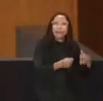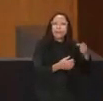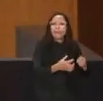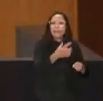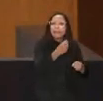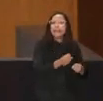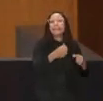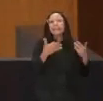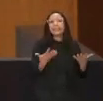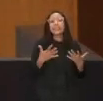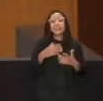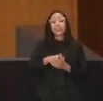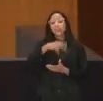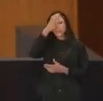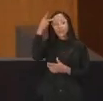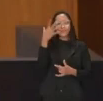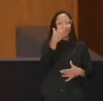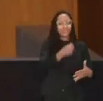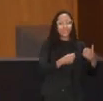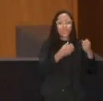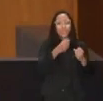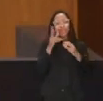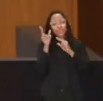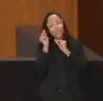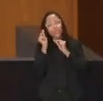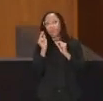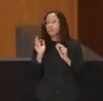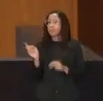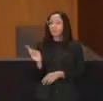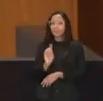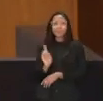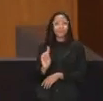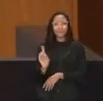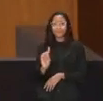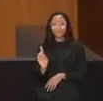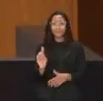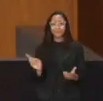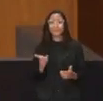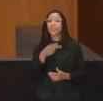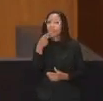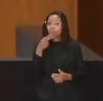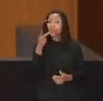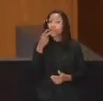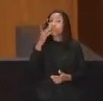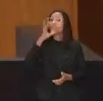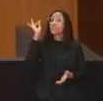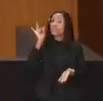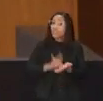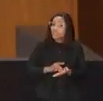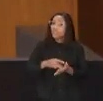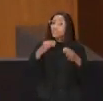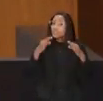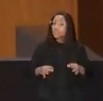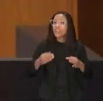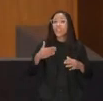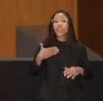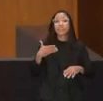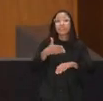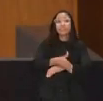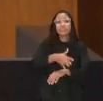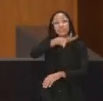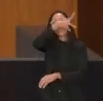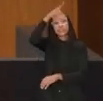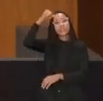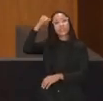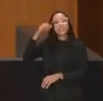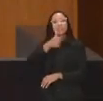leite nem dormir dorme, tá? Estou falando aqui com toda sinceridade. Eu cheguei no Mato Grosso em 1990. Então,